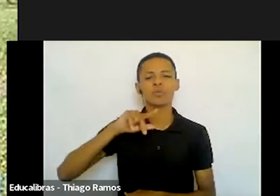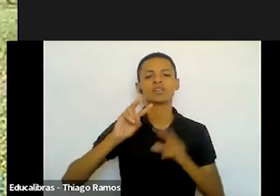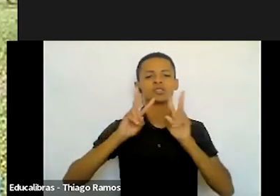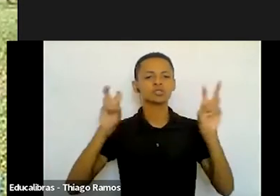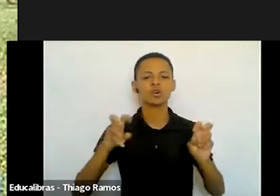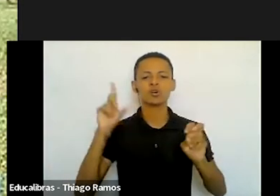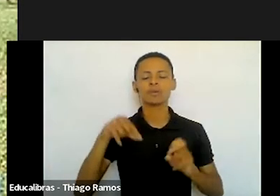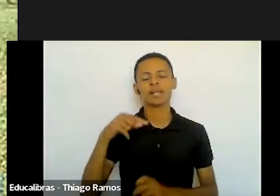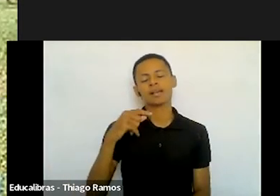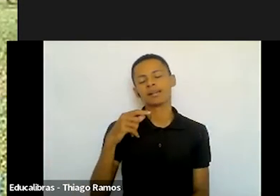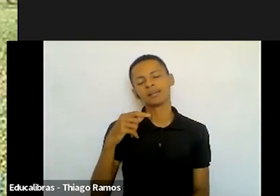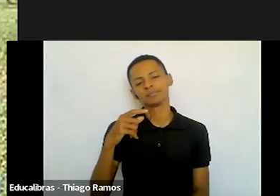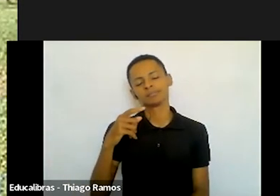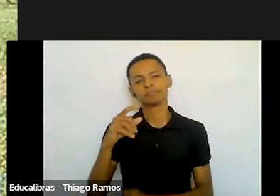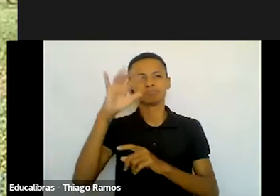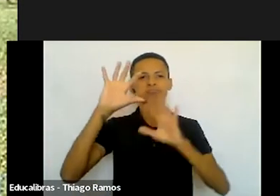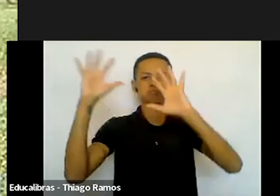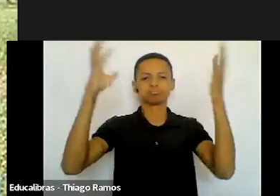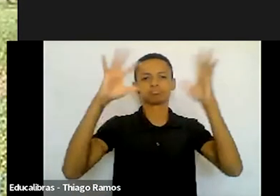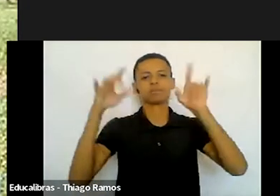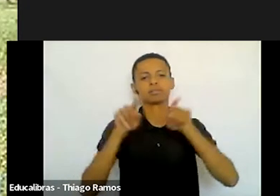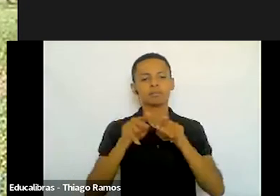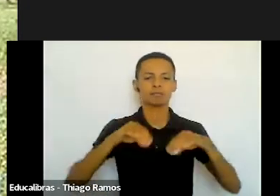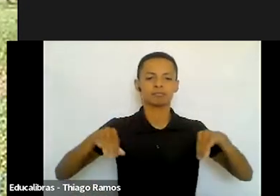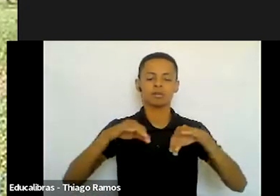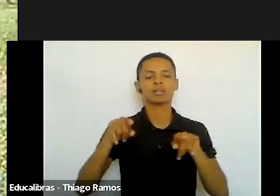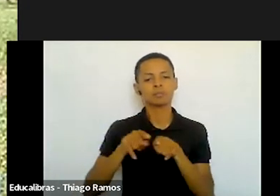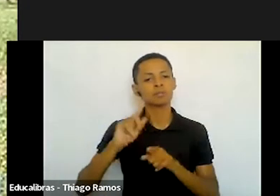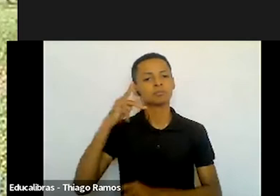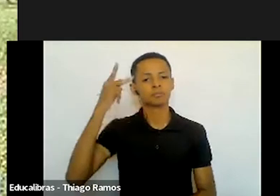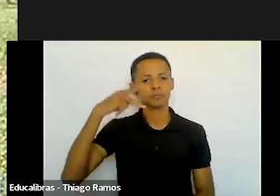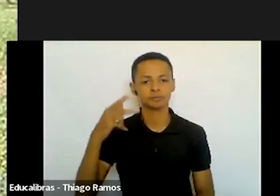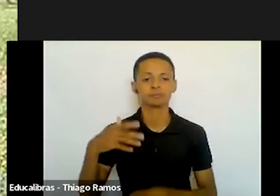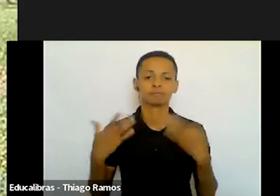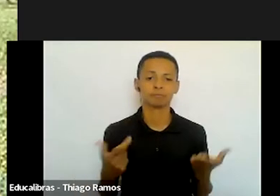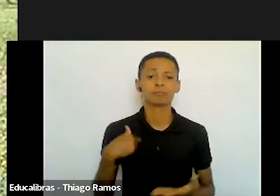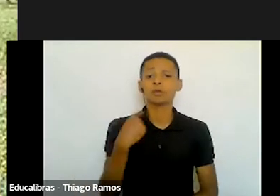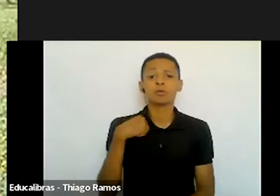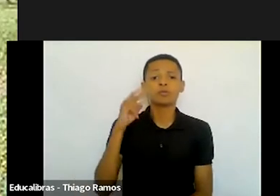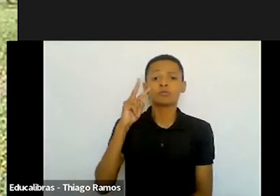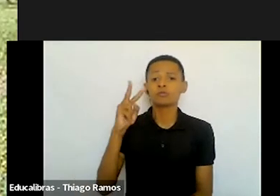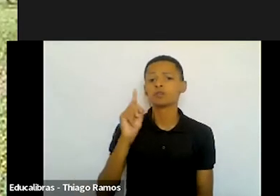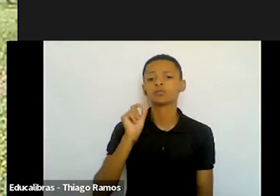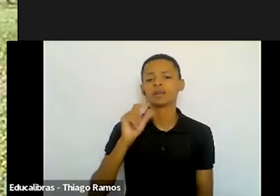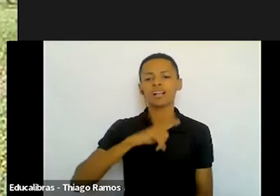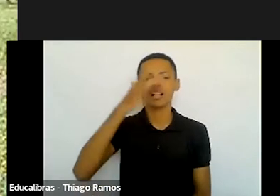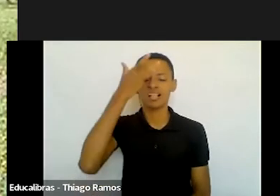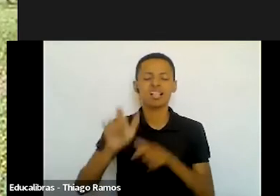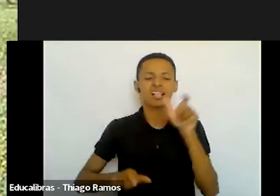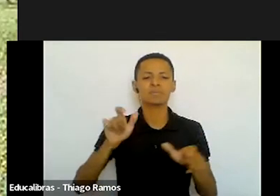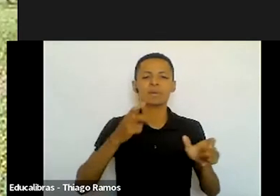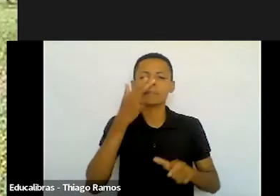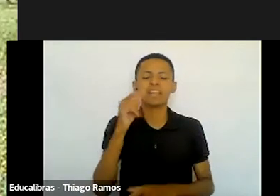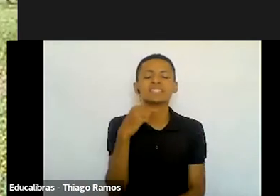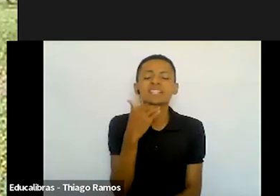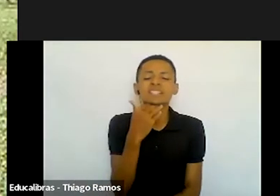questão territorial e até mesmo política. Então, eu vejo não é que as pessoas estão